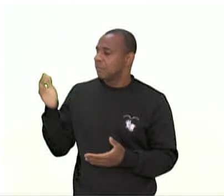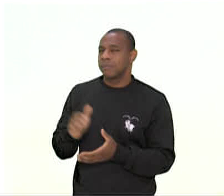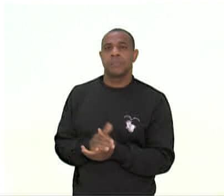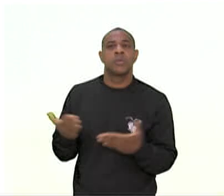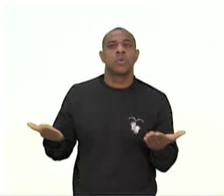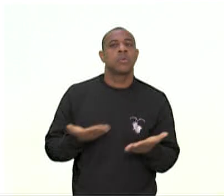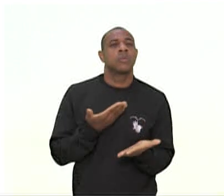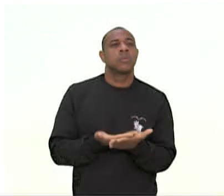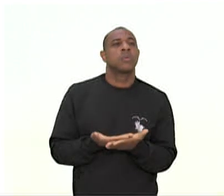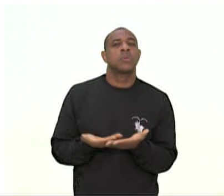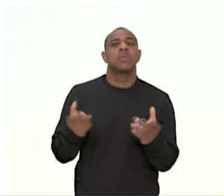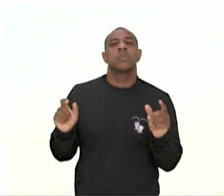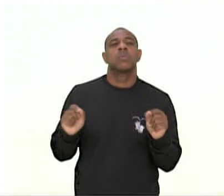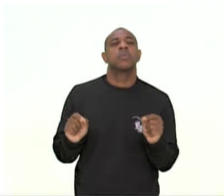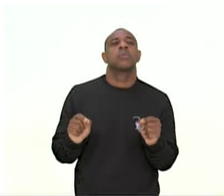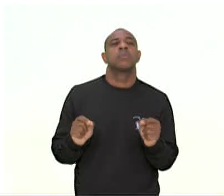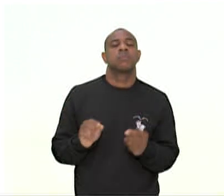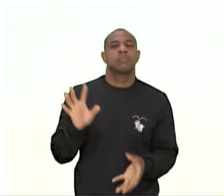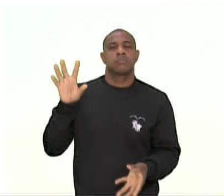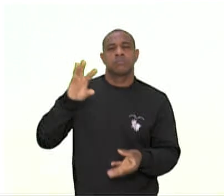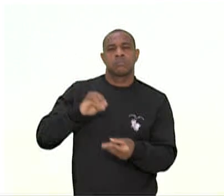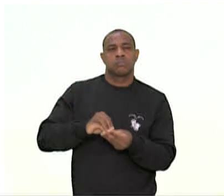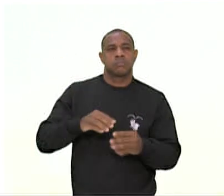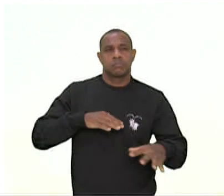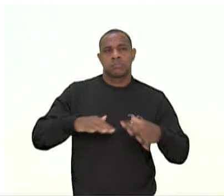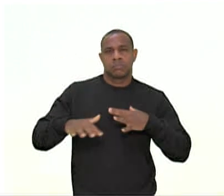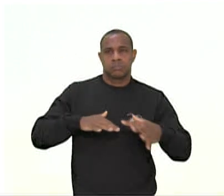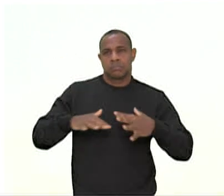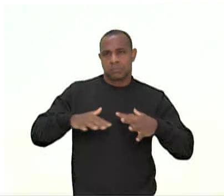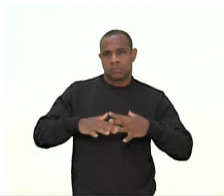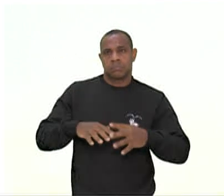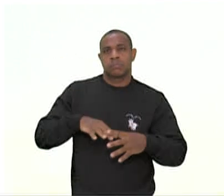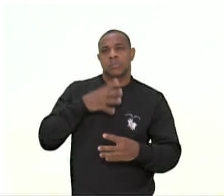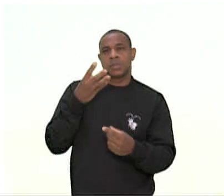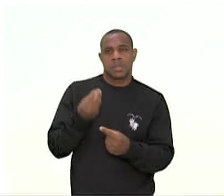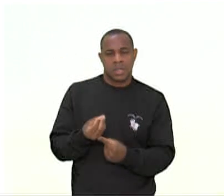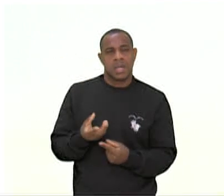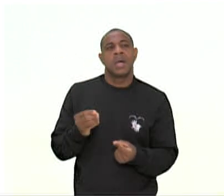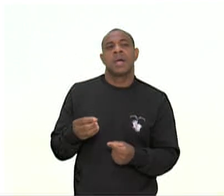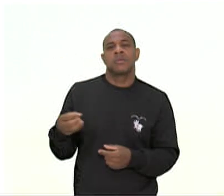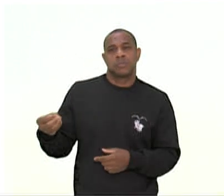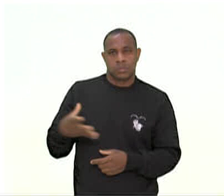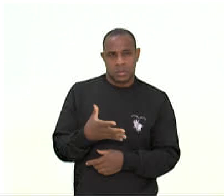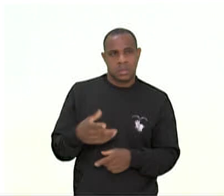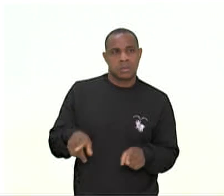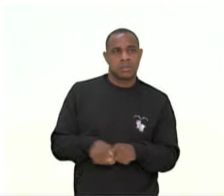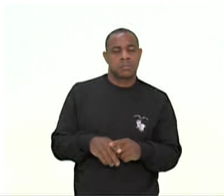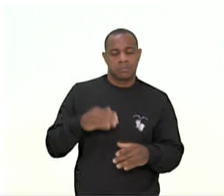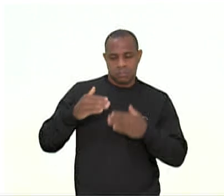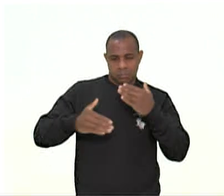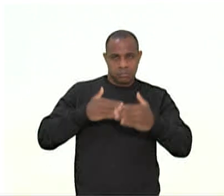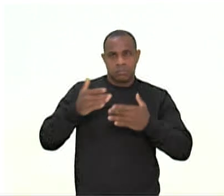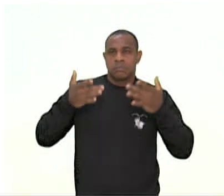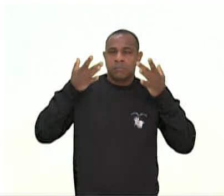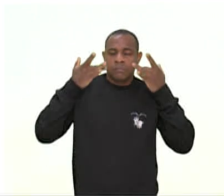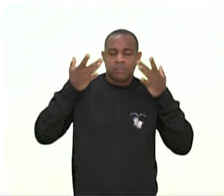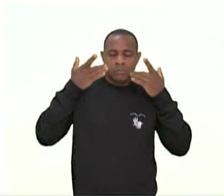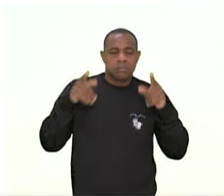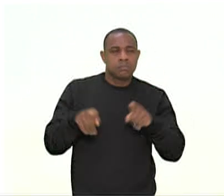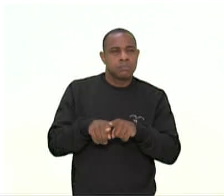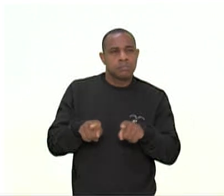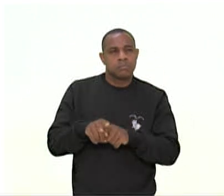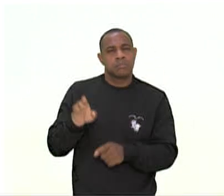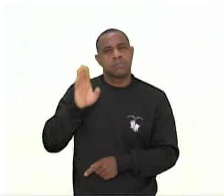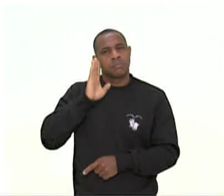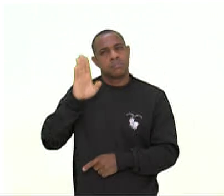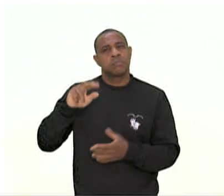hoje, galera? Fizemos aí uma revisão do movimento da arte modernista, entendemos um pouquinho do contexto de produção do teatro, vimos aí os